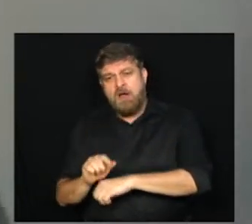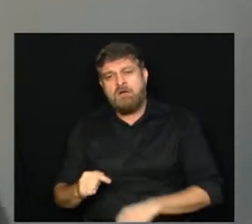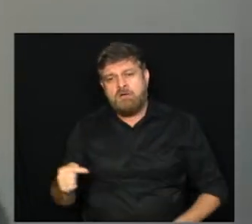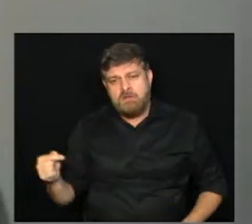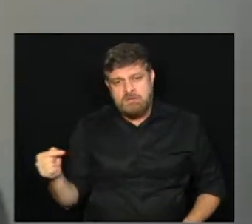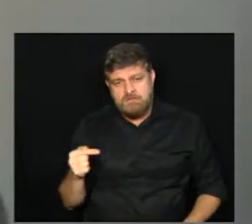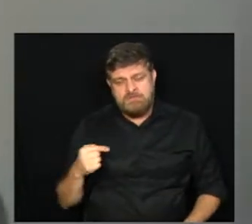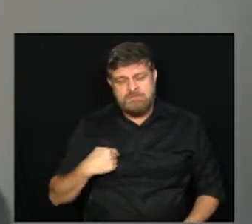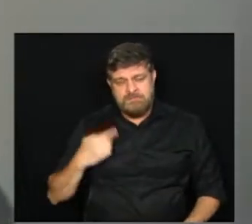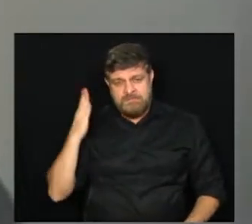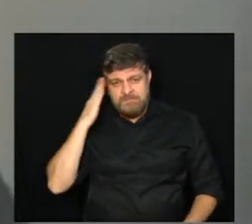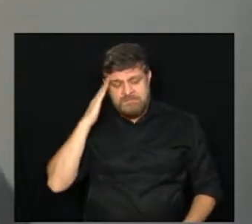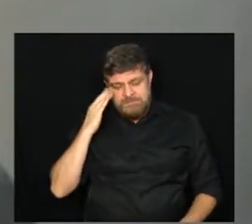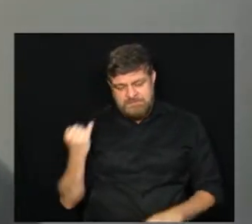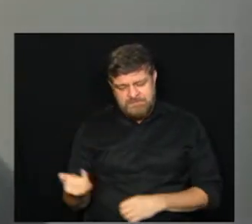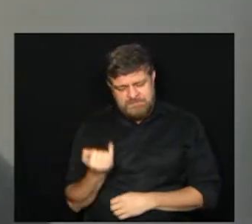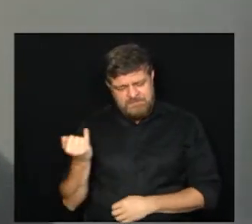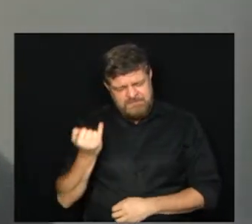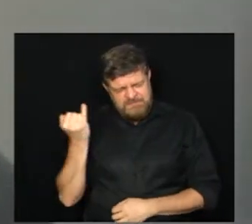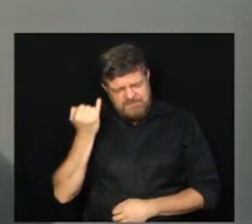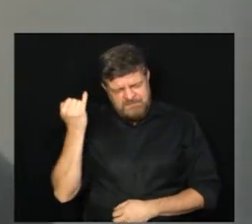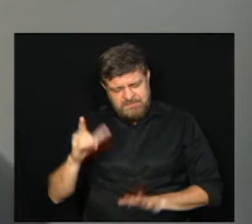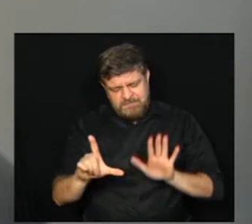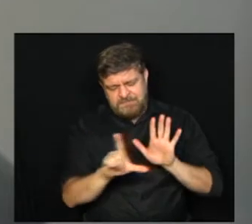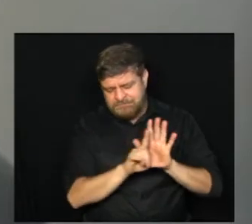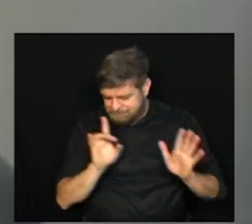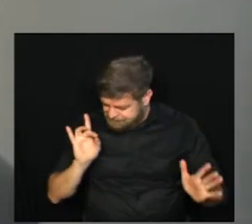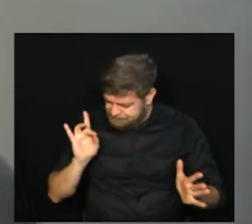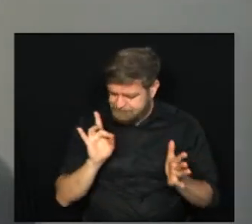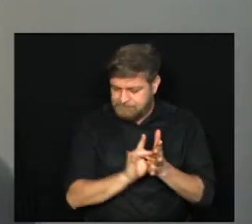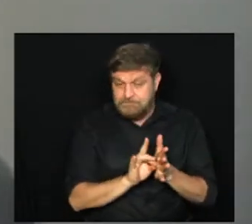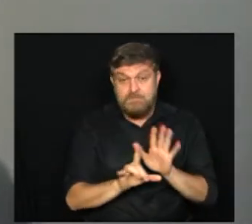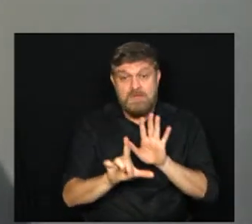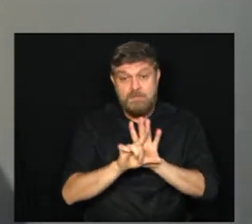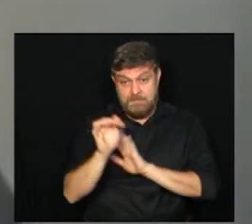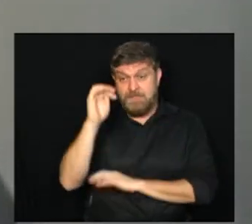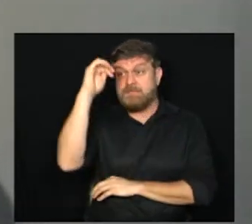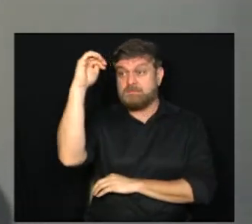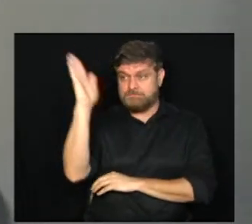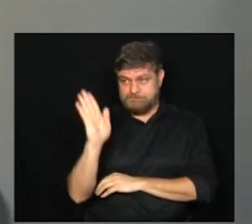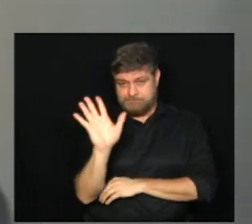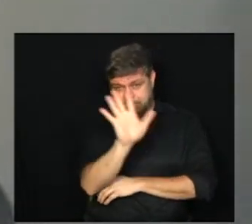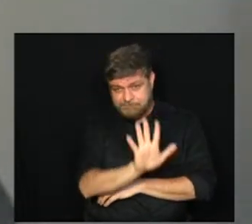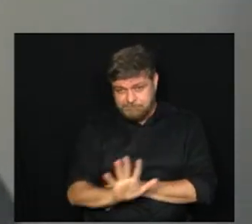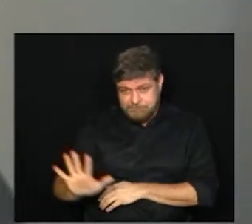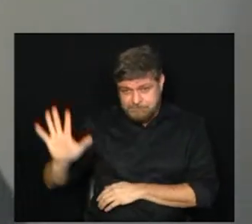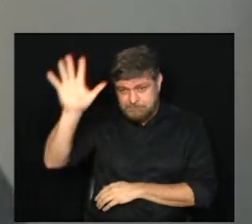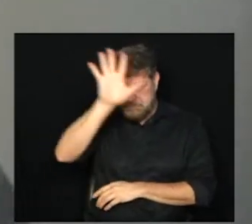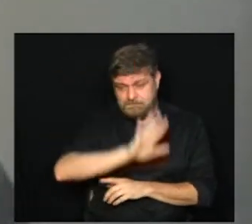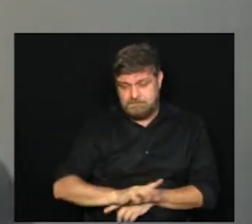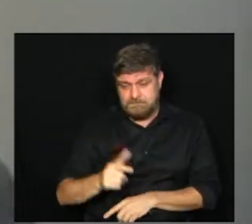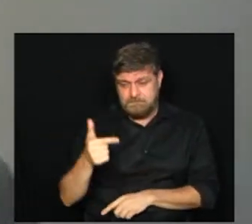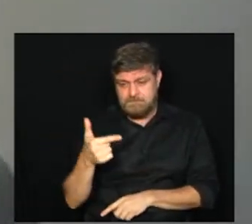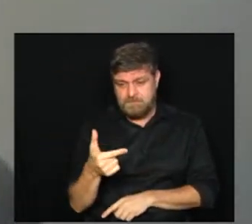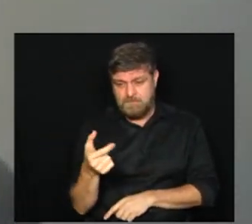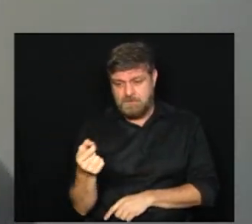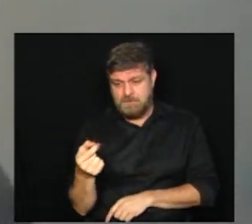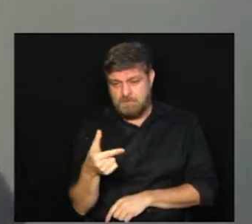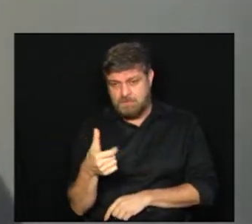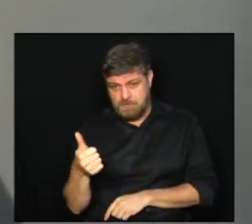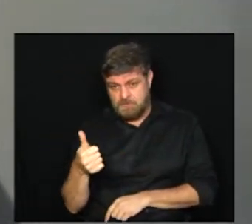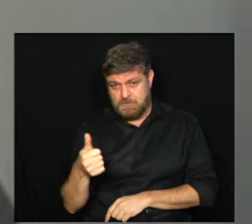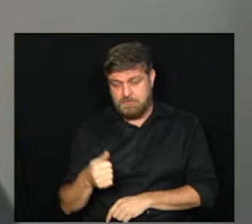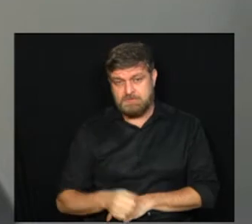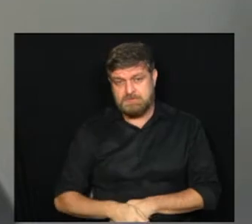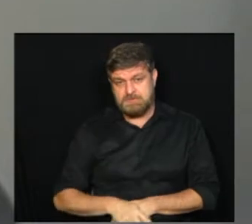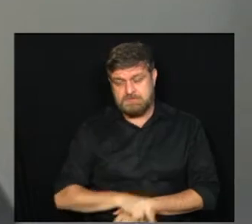a gente sabe da importância dessa lei, né? Dessa lei federal, que foi 2012, né? Ela foi sancionada,